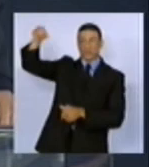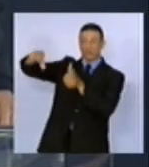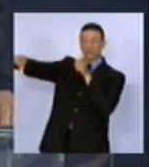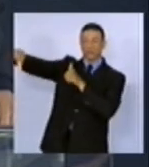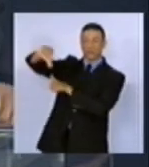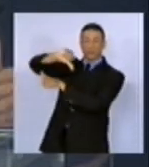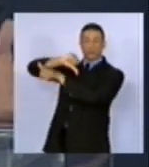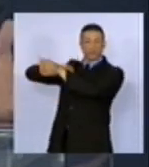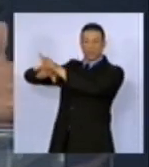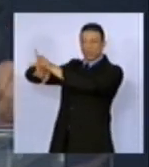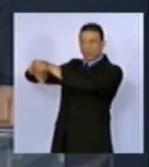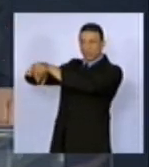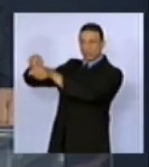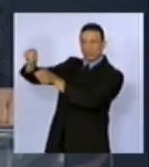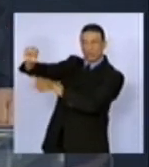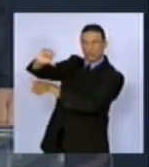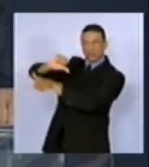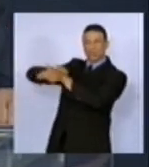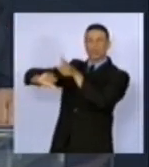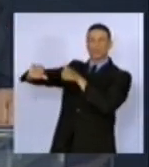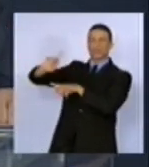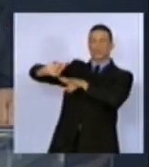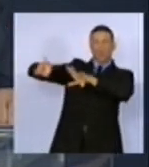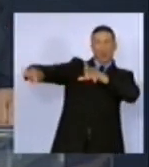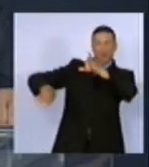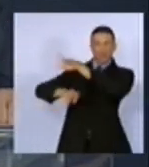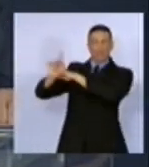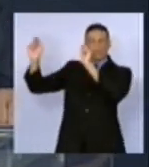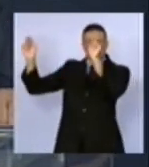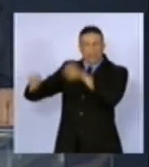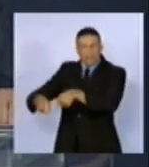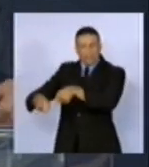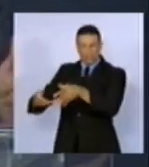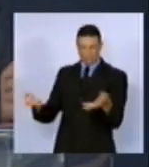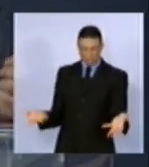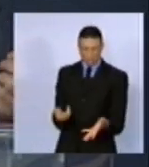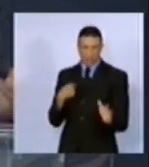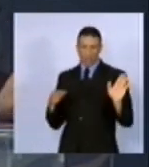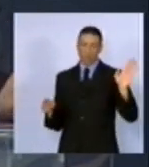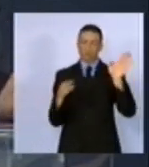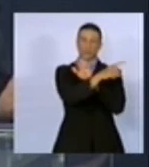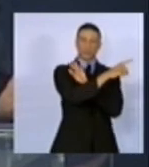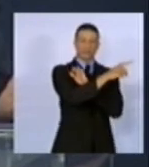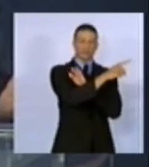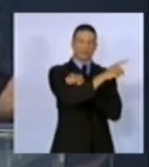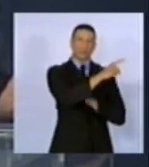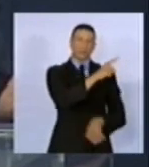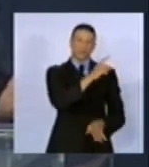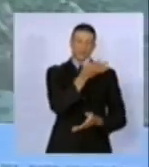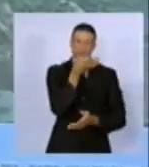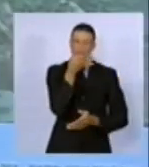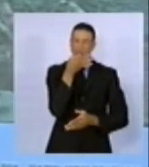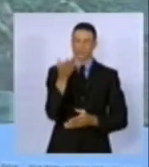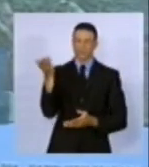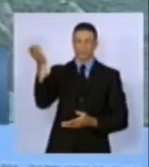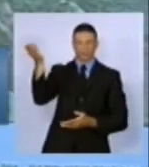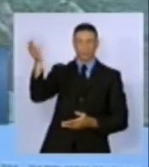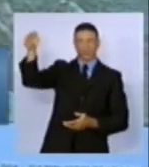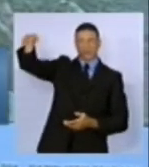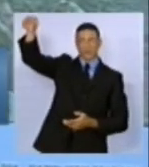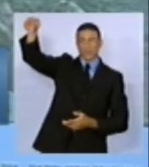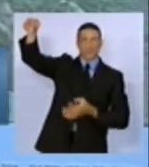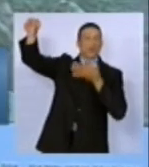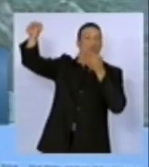que ser modificada tem que ser é diversificada e eu pergunto que a gente não tem